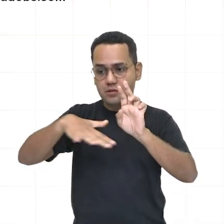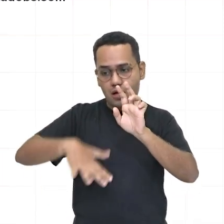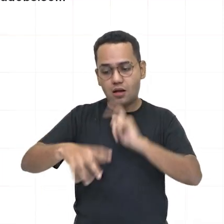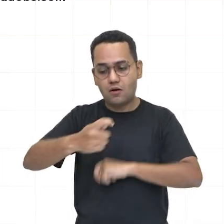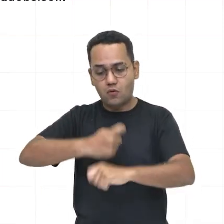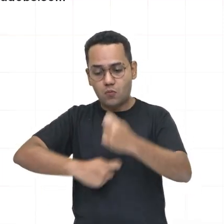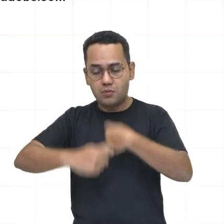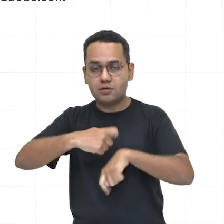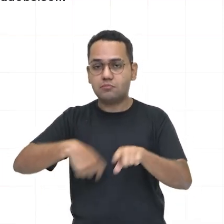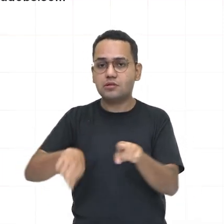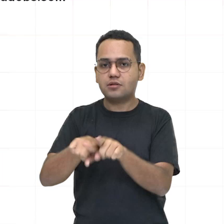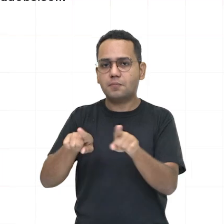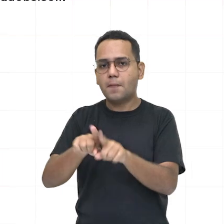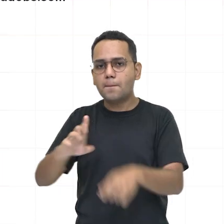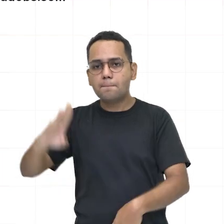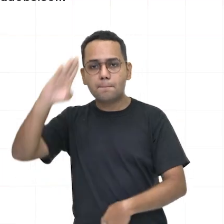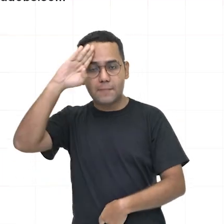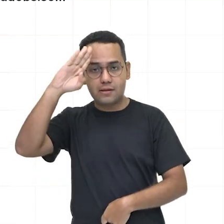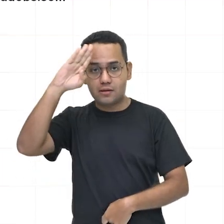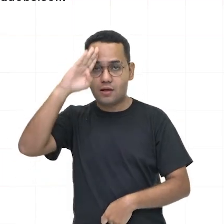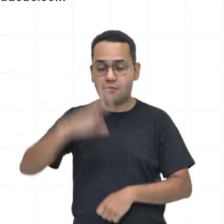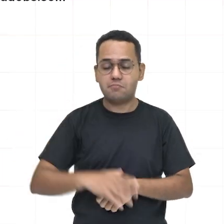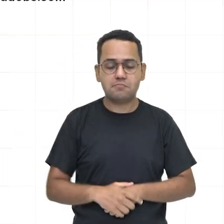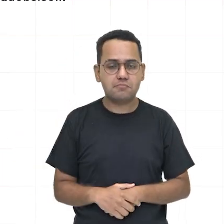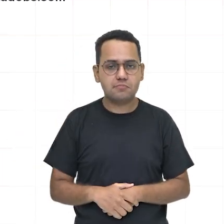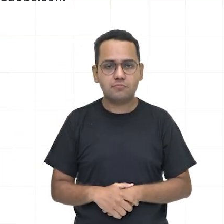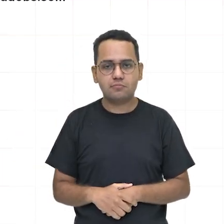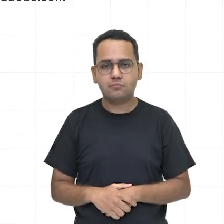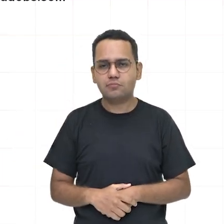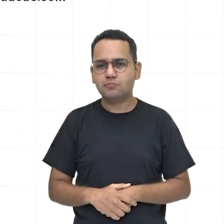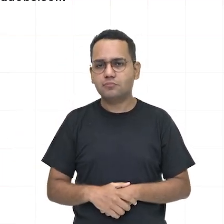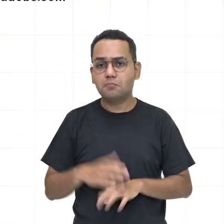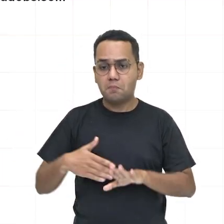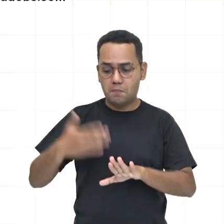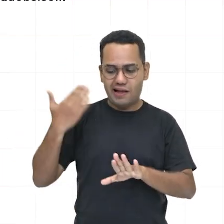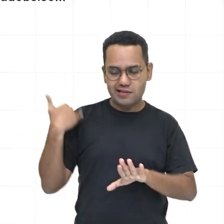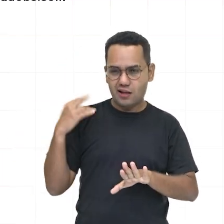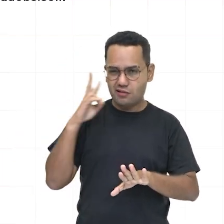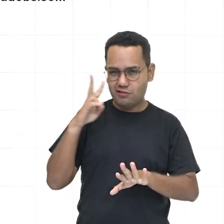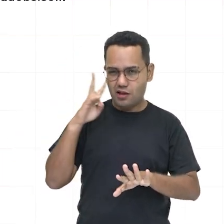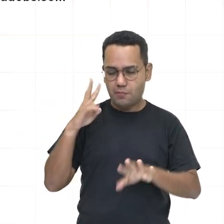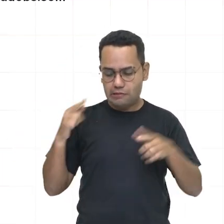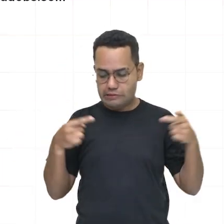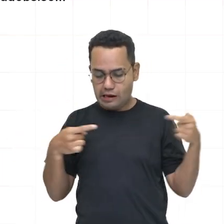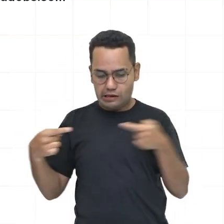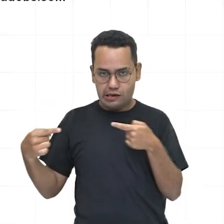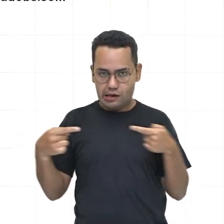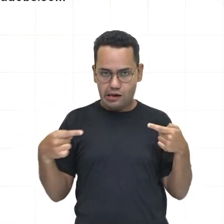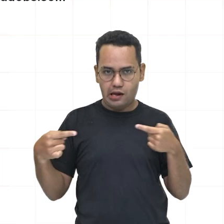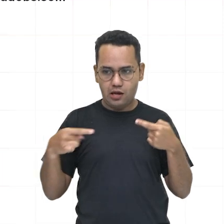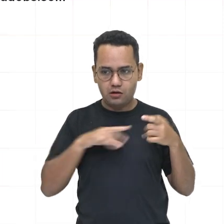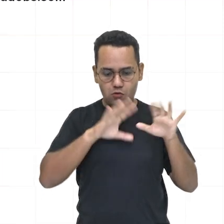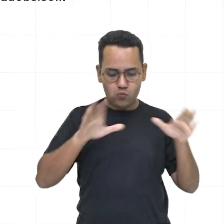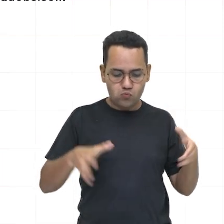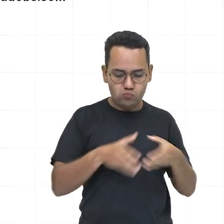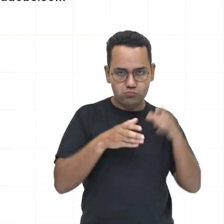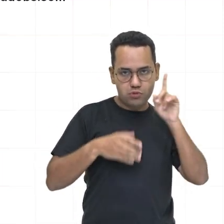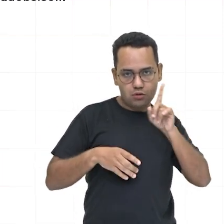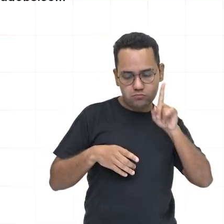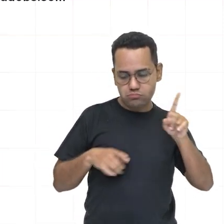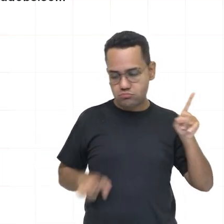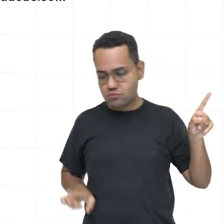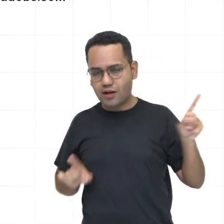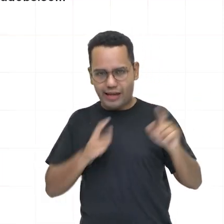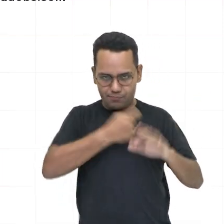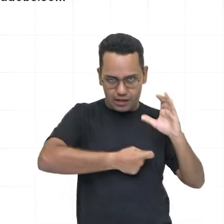econômica e militar depois do final lá da Guerra Fria, né? E aí se tornando globalização. Então,